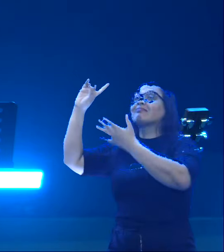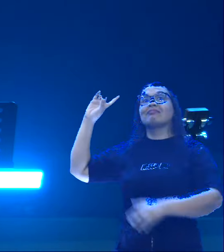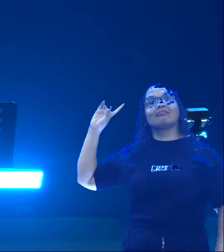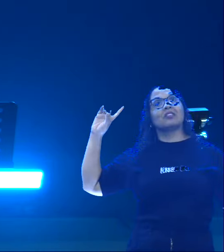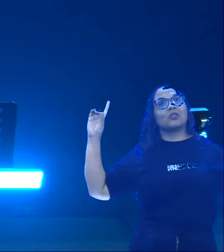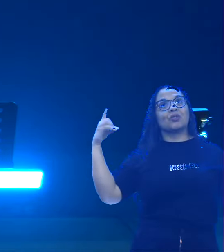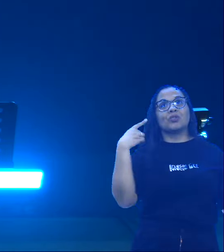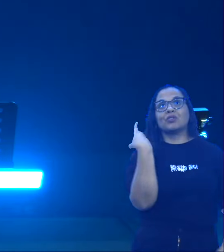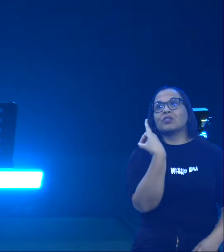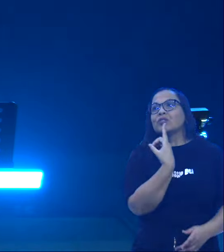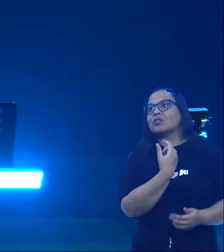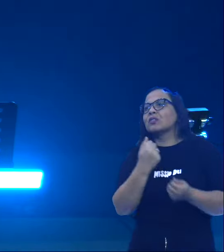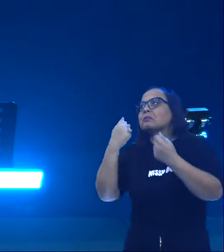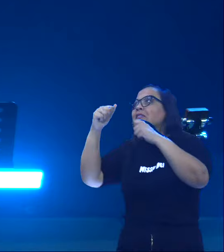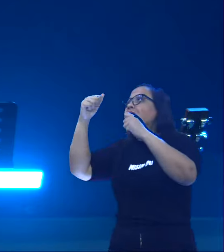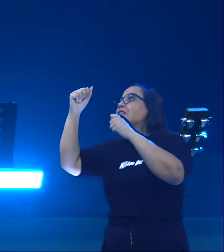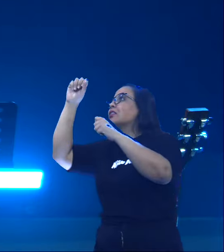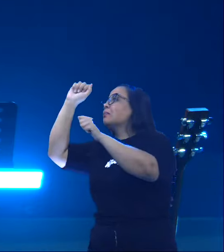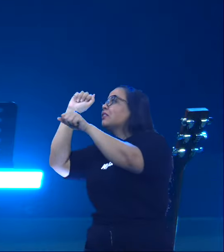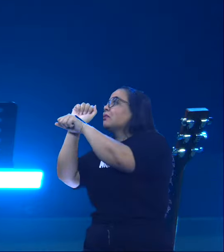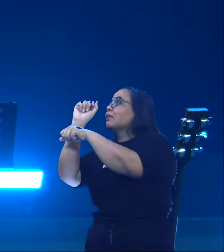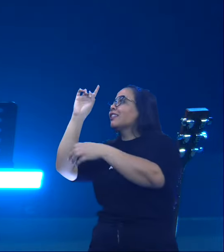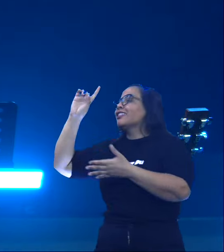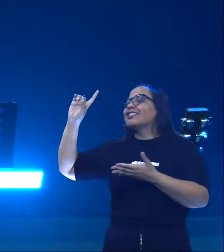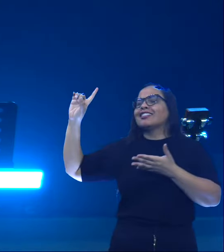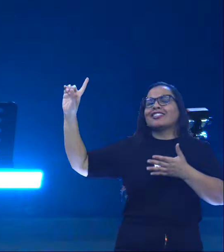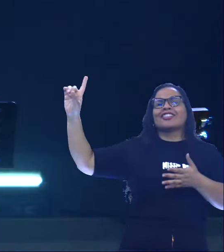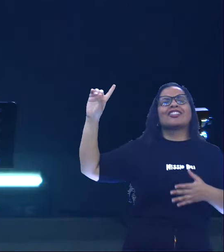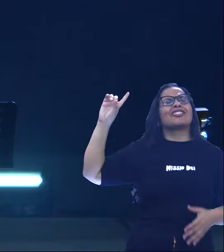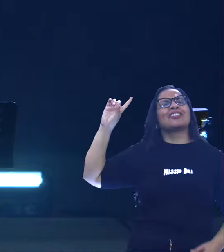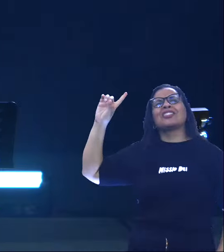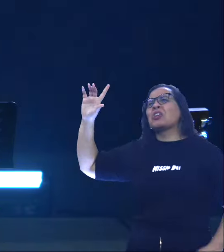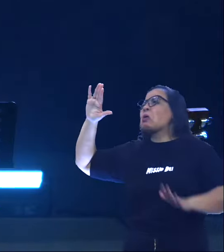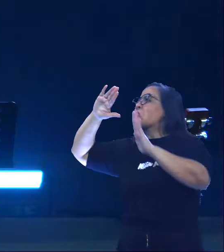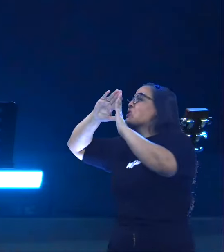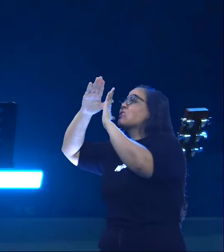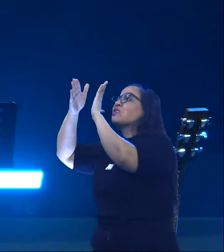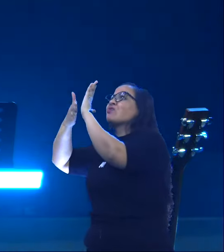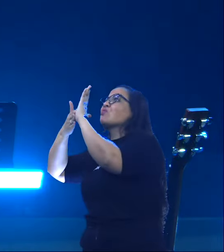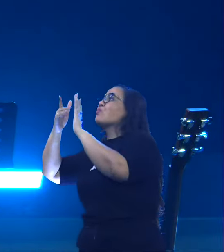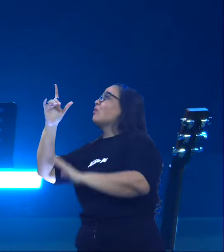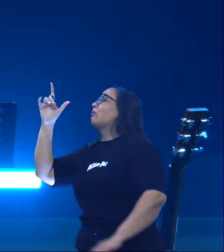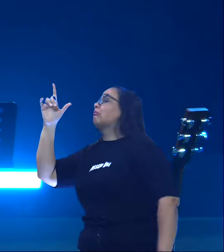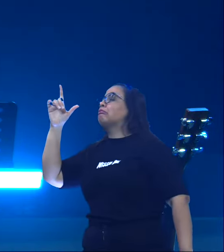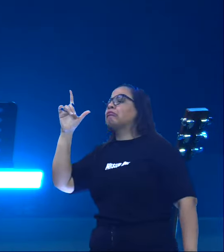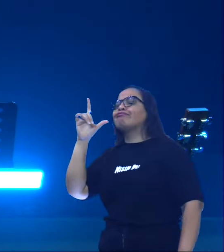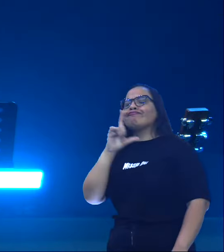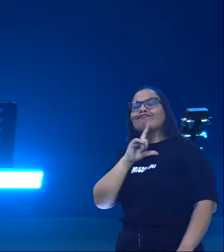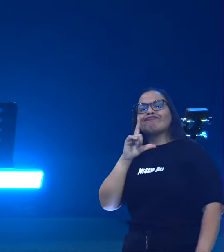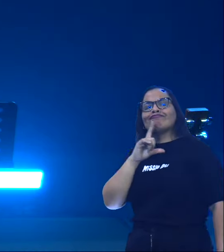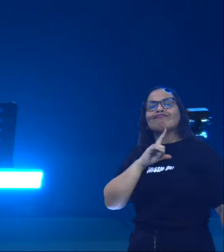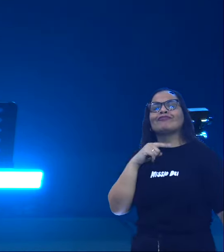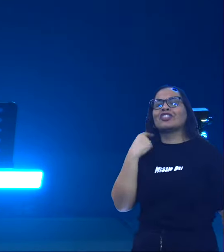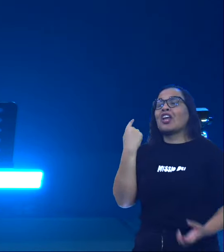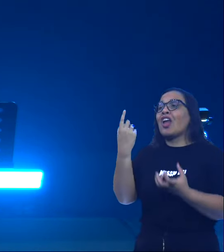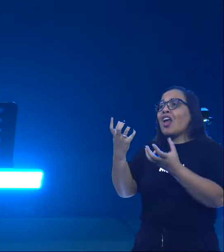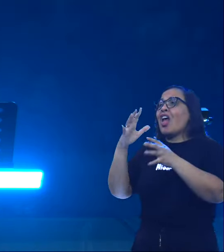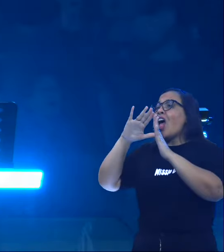nossa expectativa, porque o Senhor é tudo que precisamos, tudo que desejamos. O Senhor é tudo para